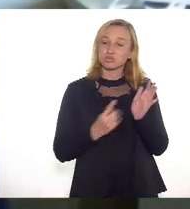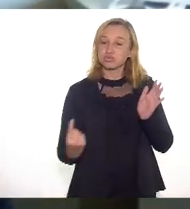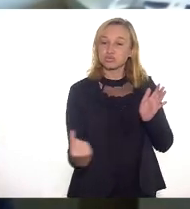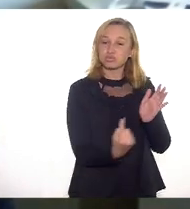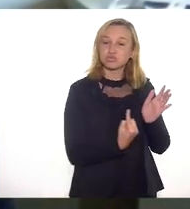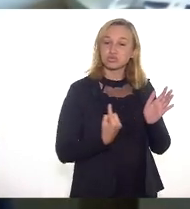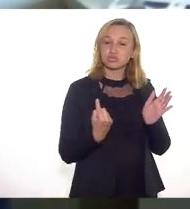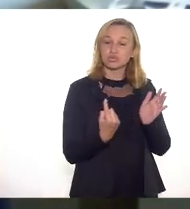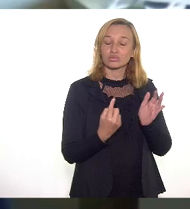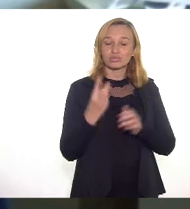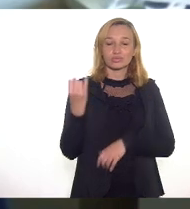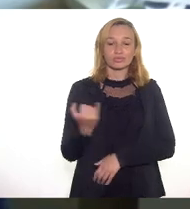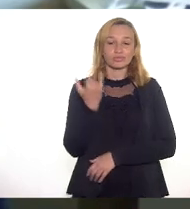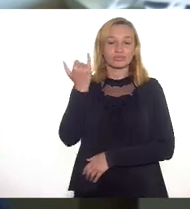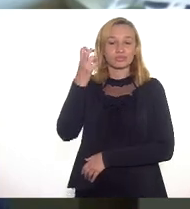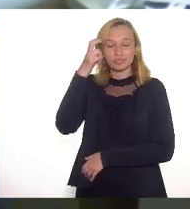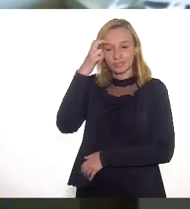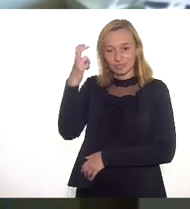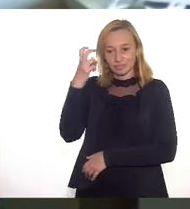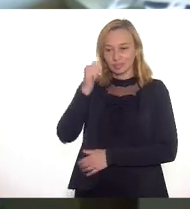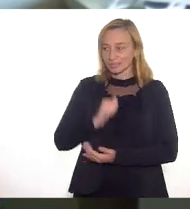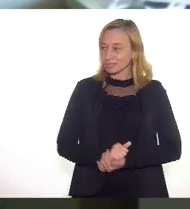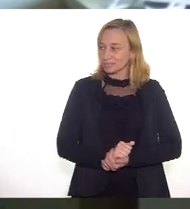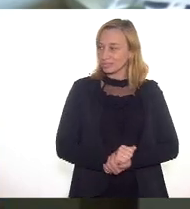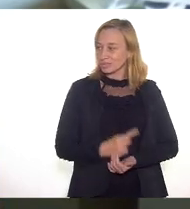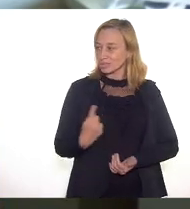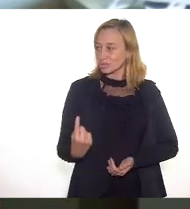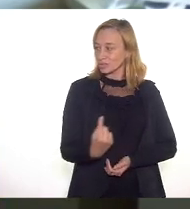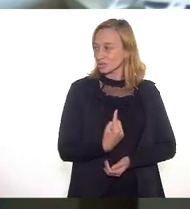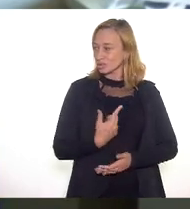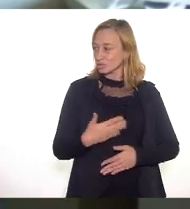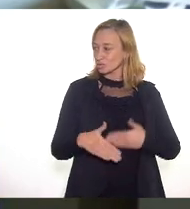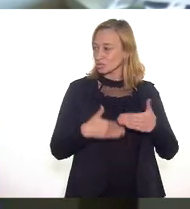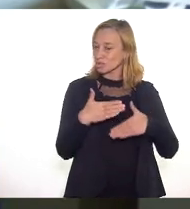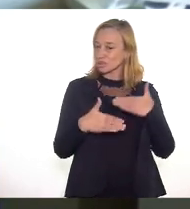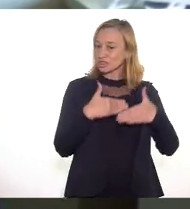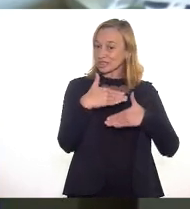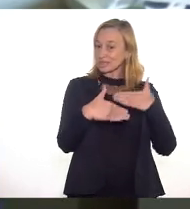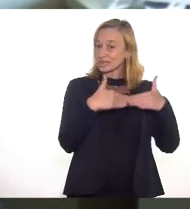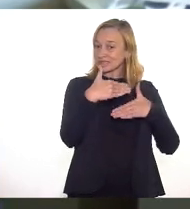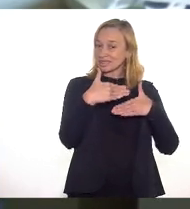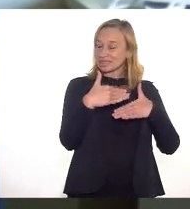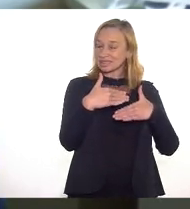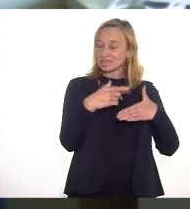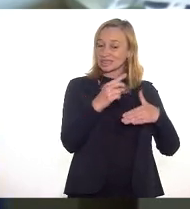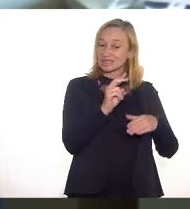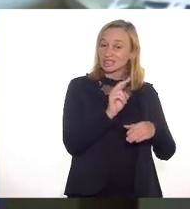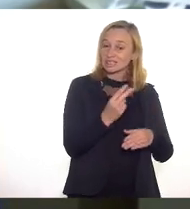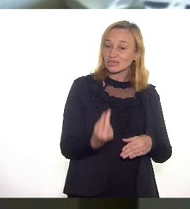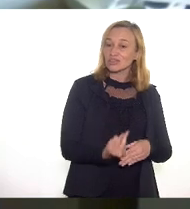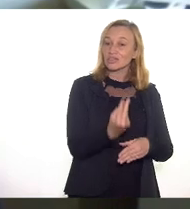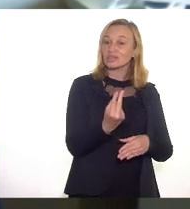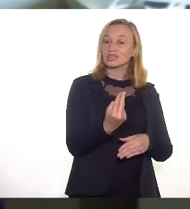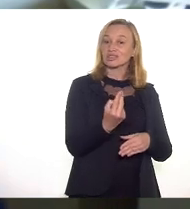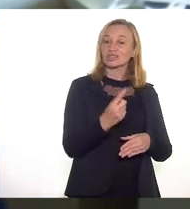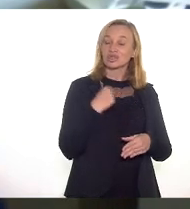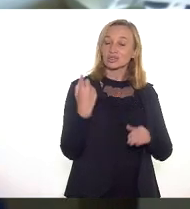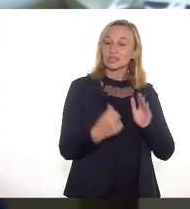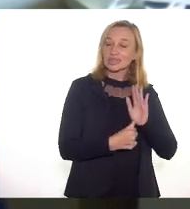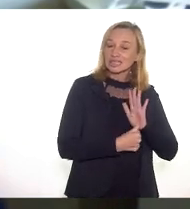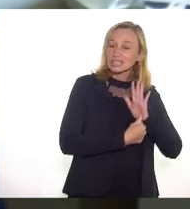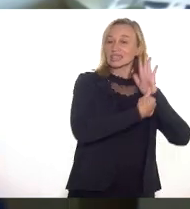da cultura no nosso processo de preservação da nossa